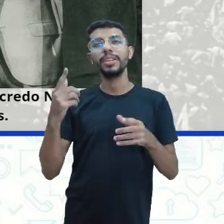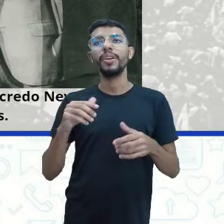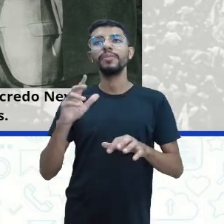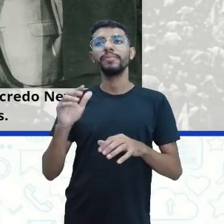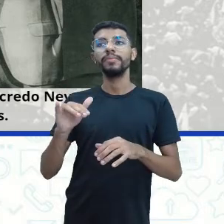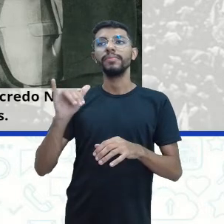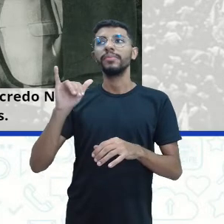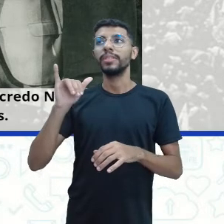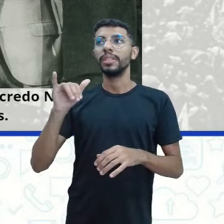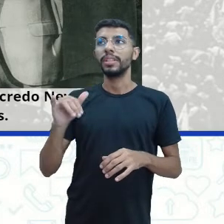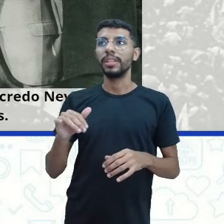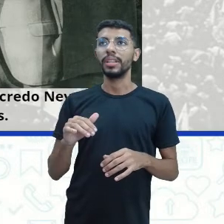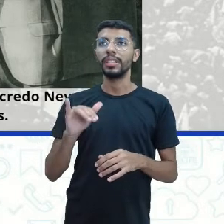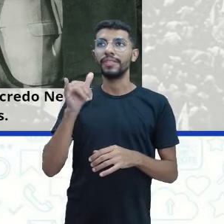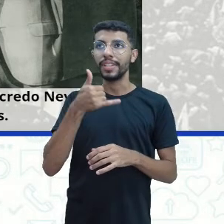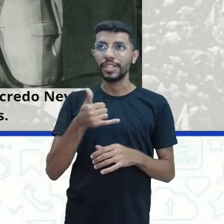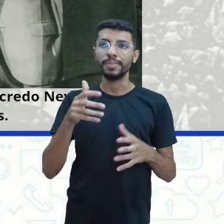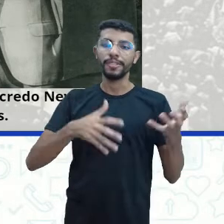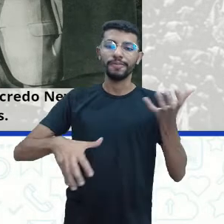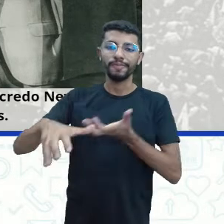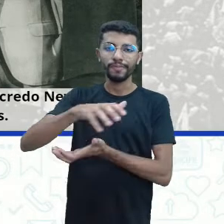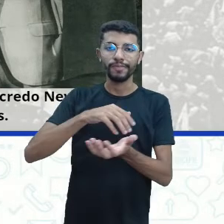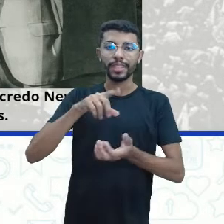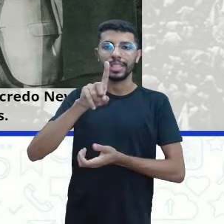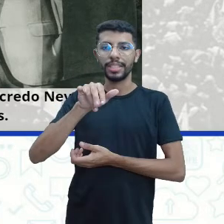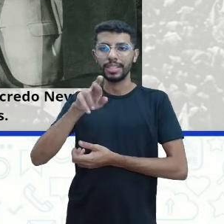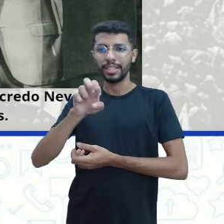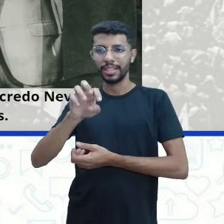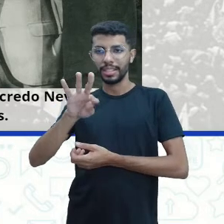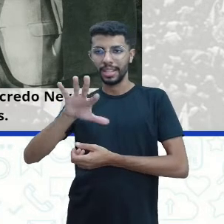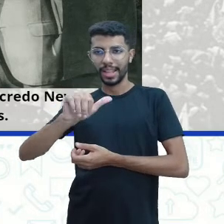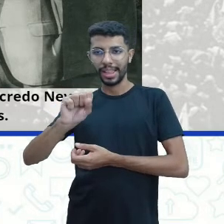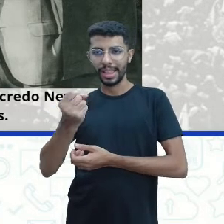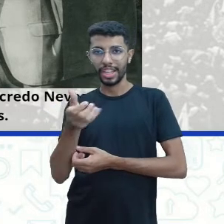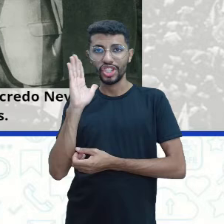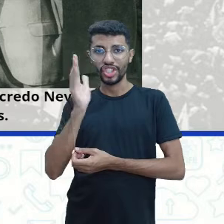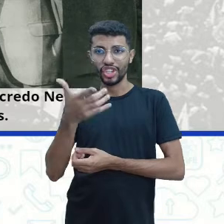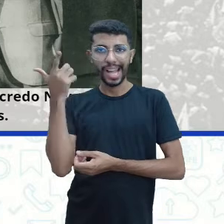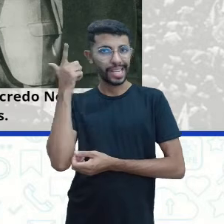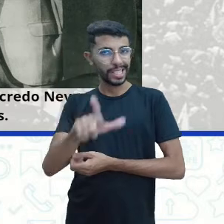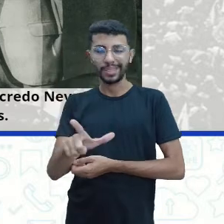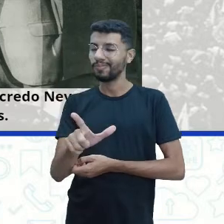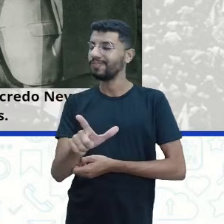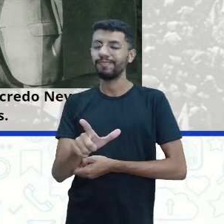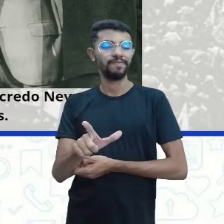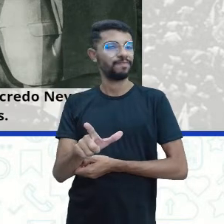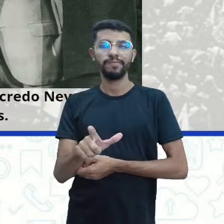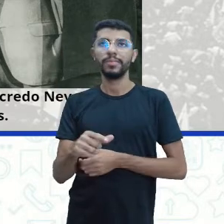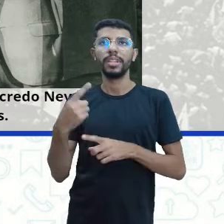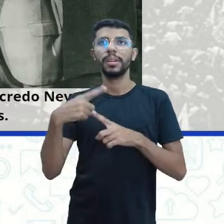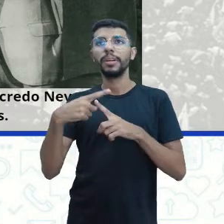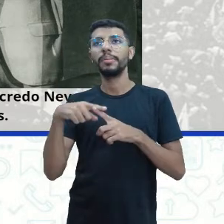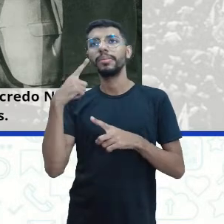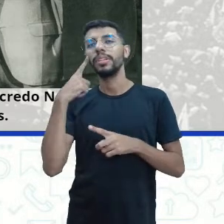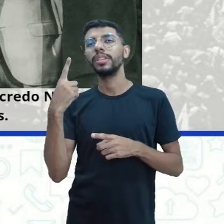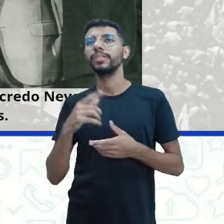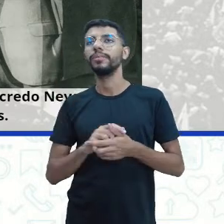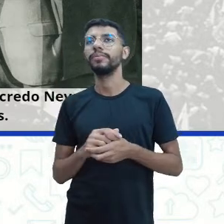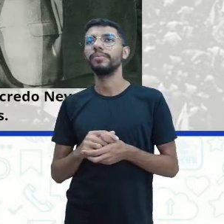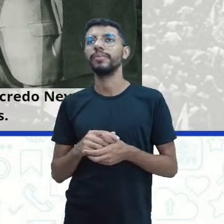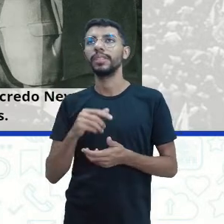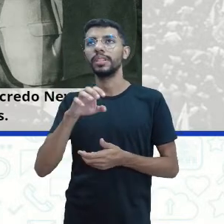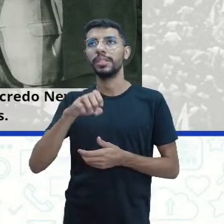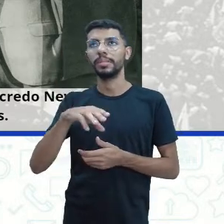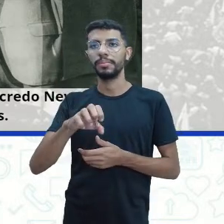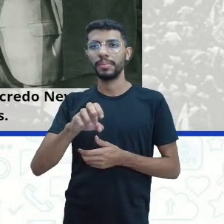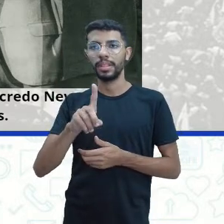não saiu vitorioso, professor. A direita já, naquele momento, não foi vitoriosa. A emenda Dante de Oliveira,